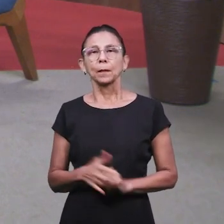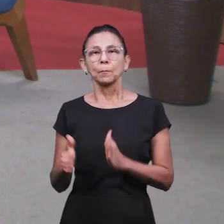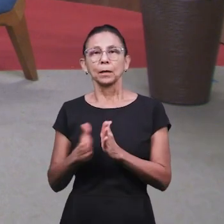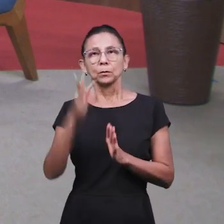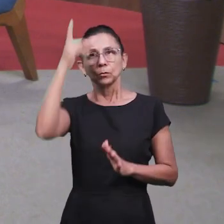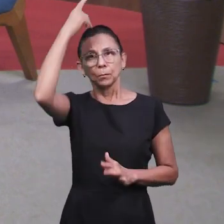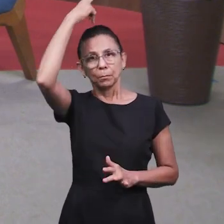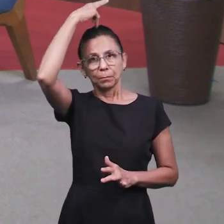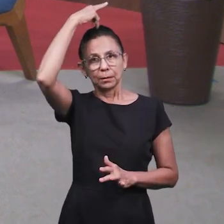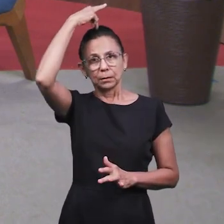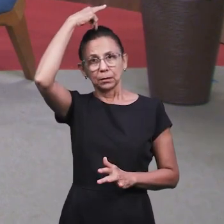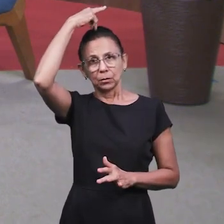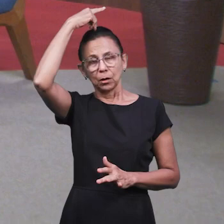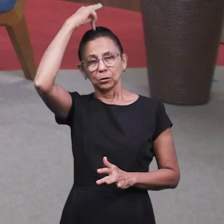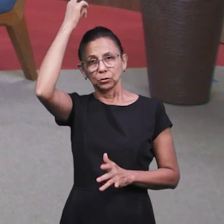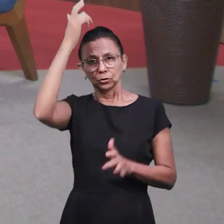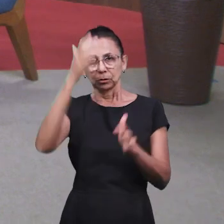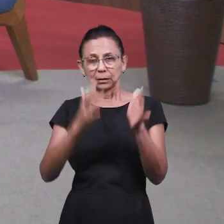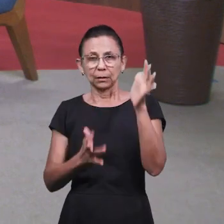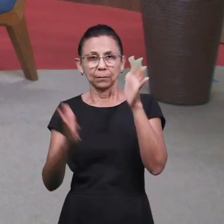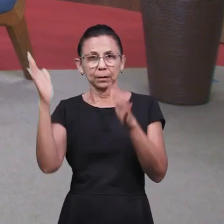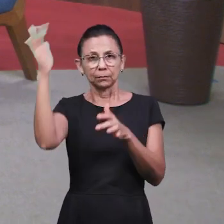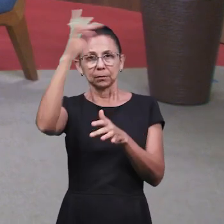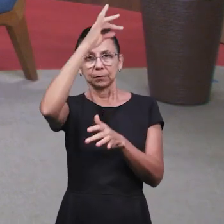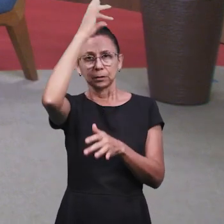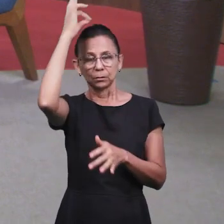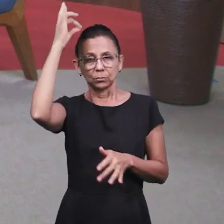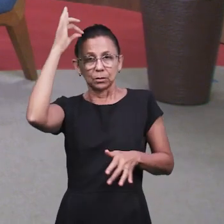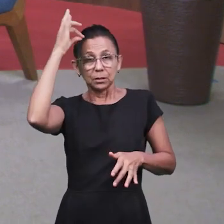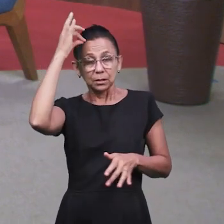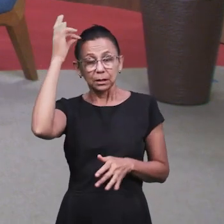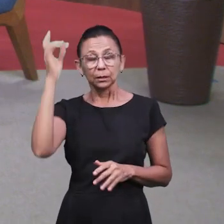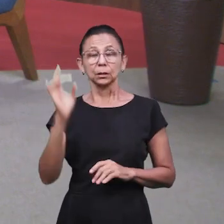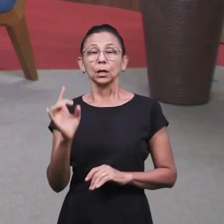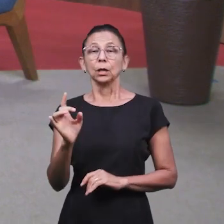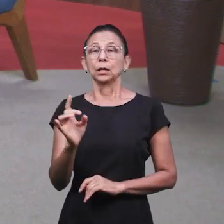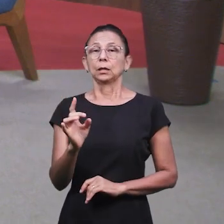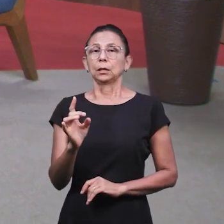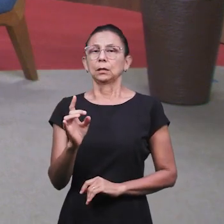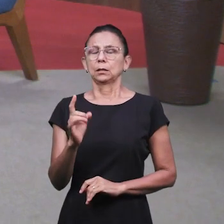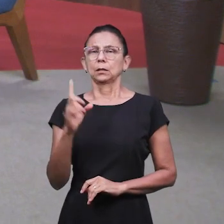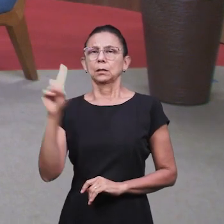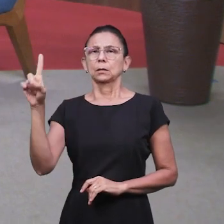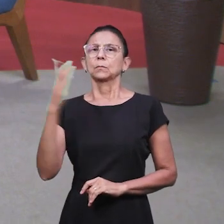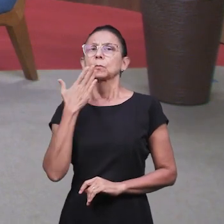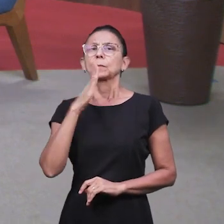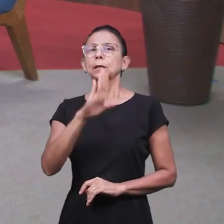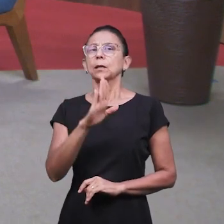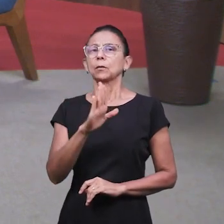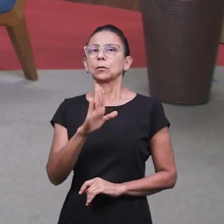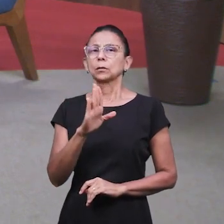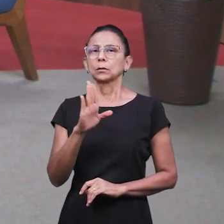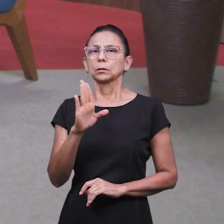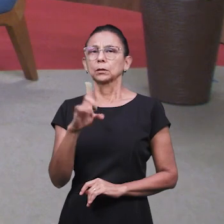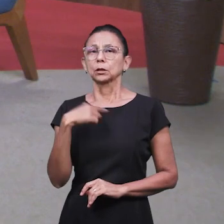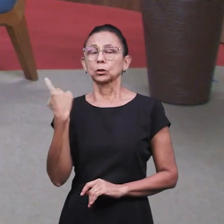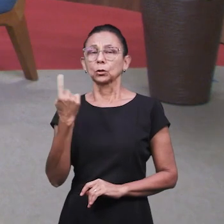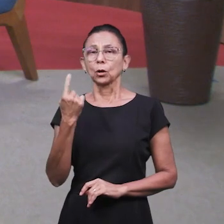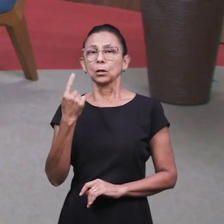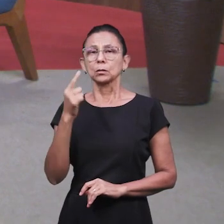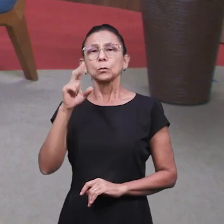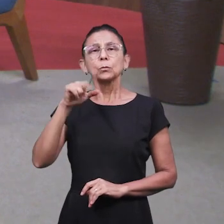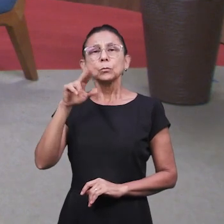no Pentecostes, a de que nós não estaríamos sós, mas seríamos cuidados pelo Espírito Santo, que tem